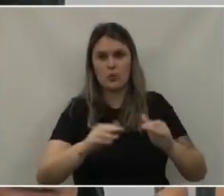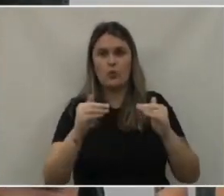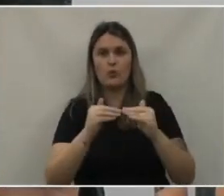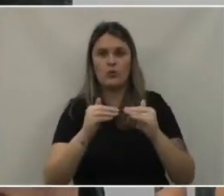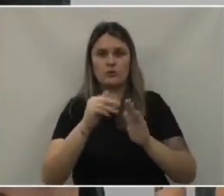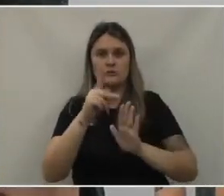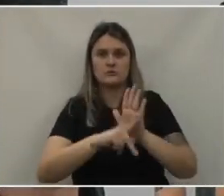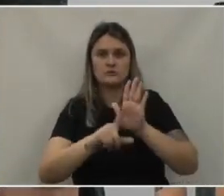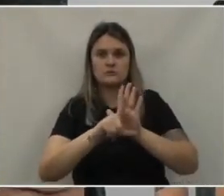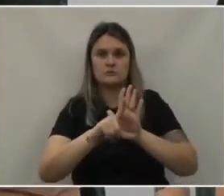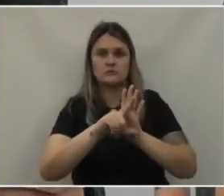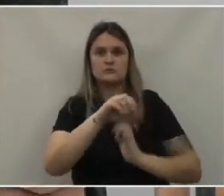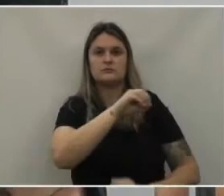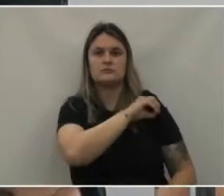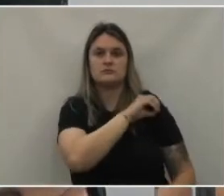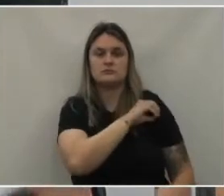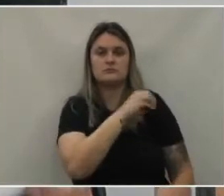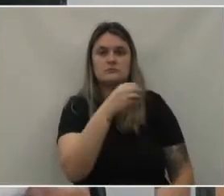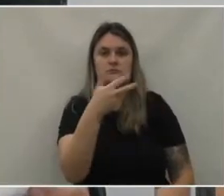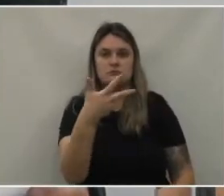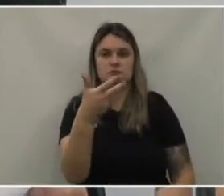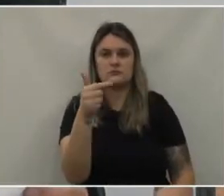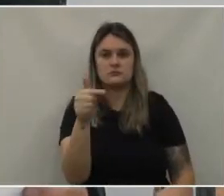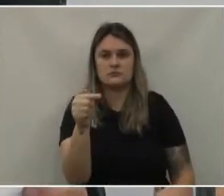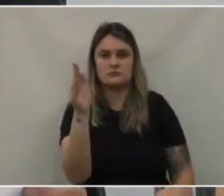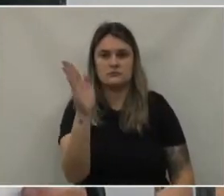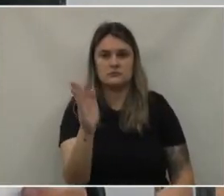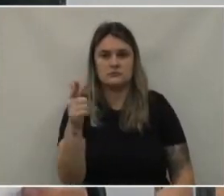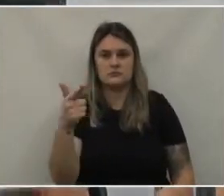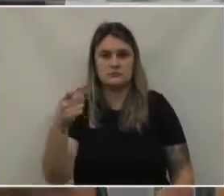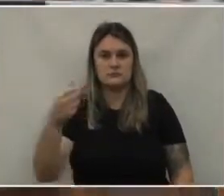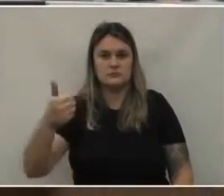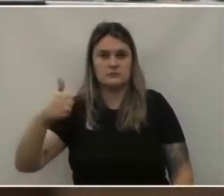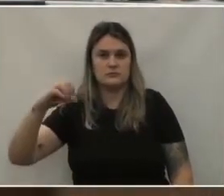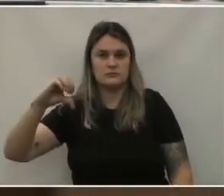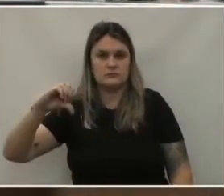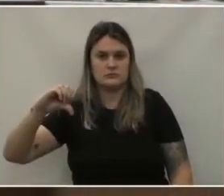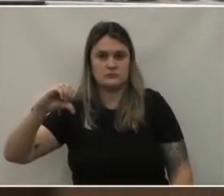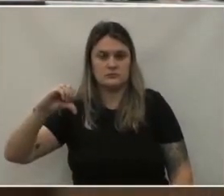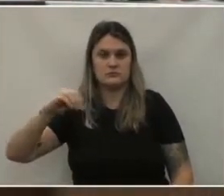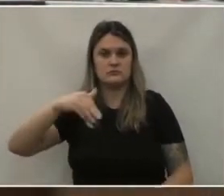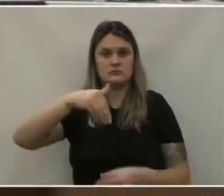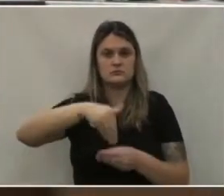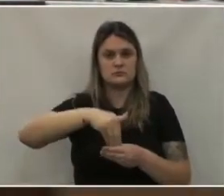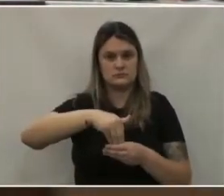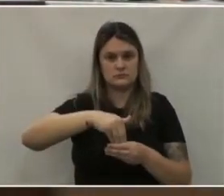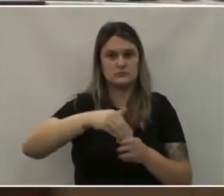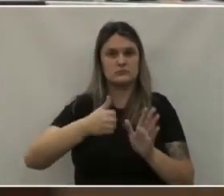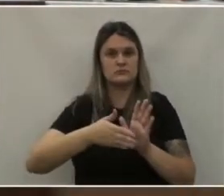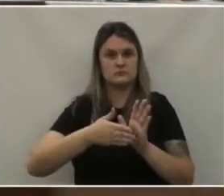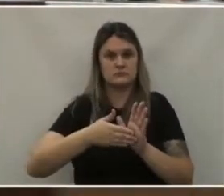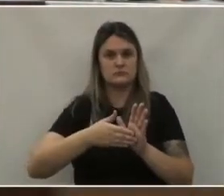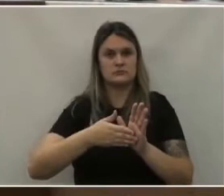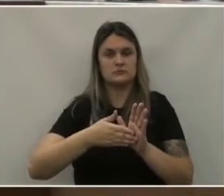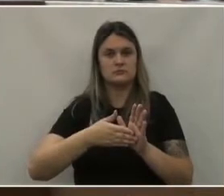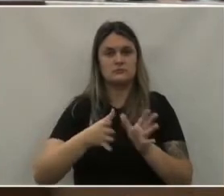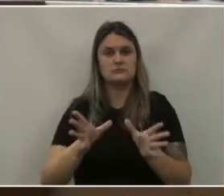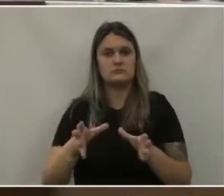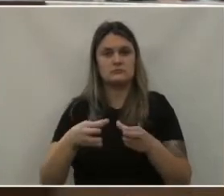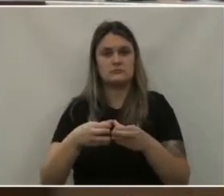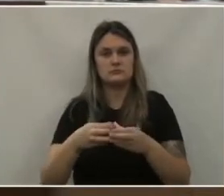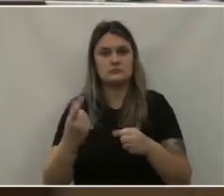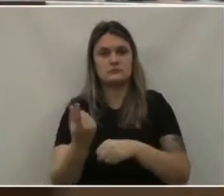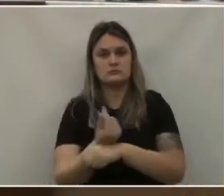favorável ao projeto de lei ordinária de número 37/2019. Votação do parecer fundamentado da Comissão